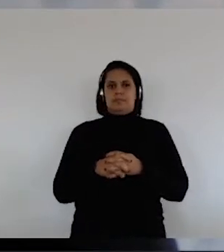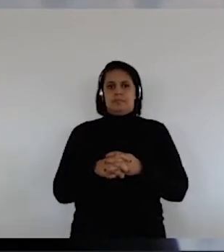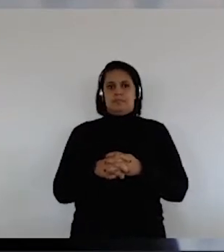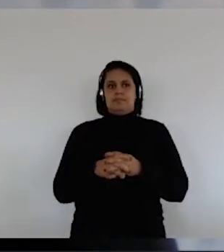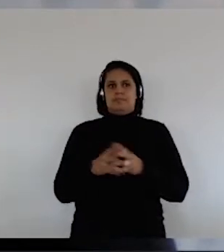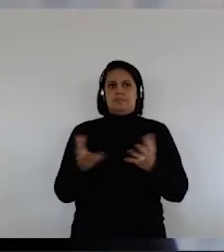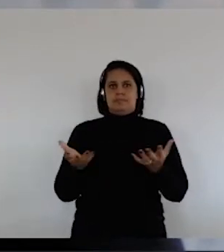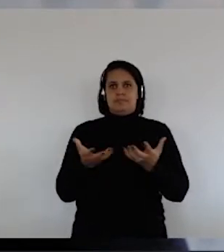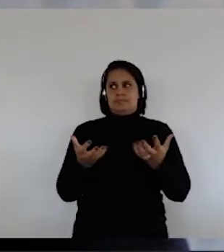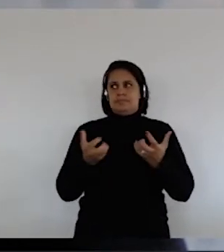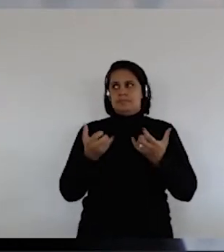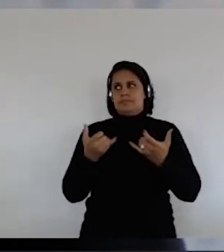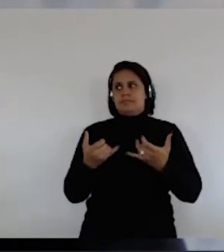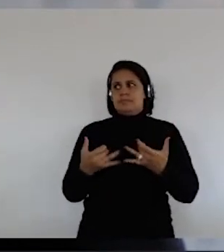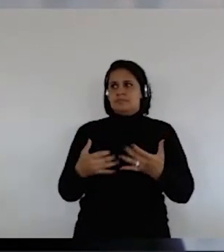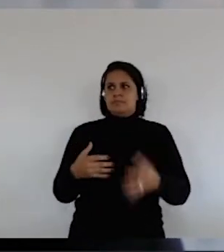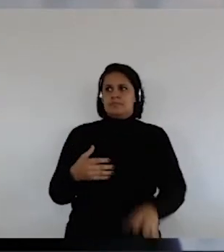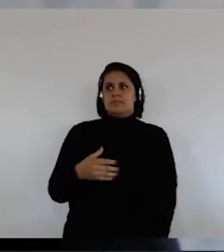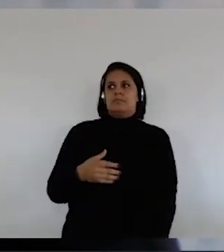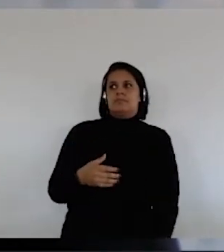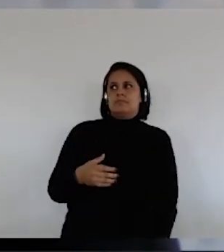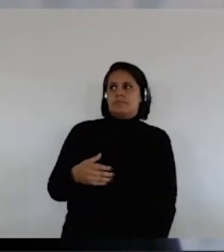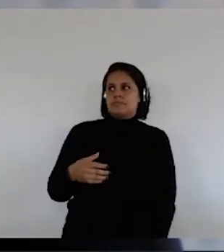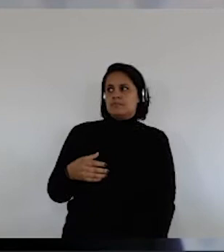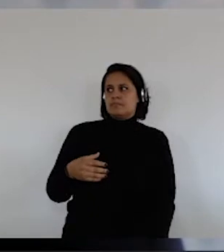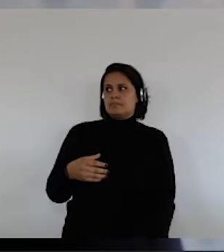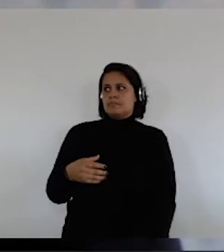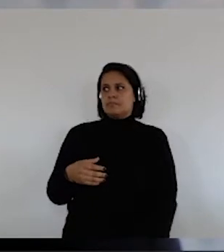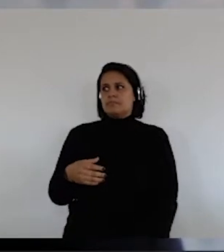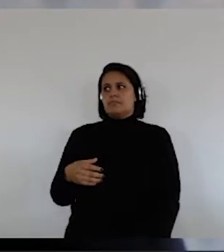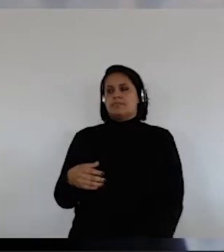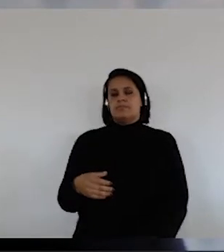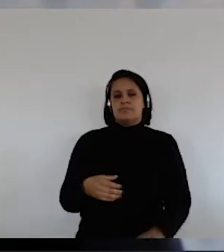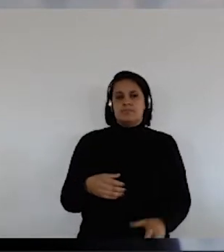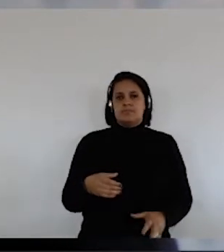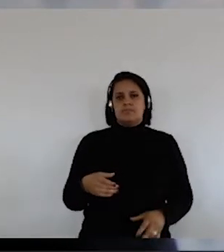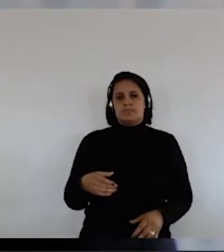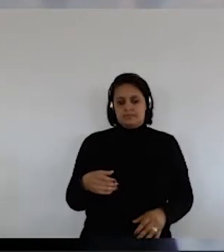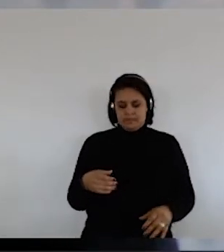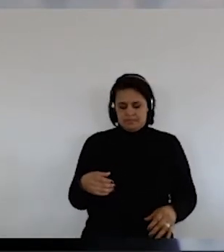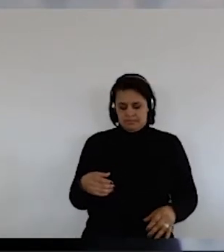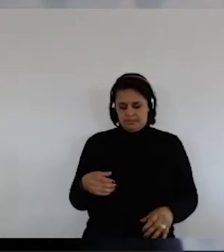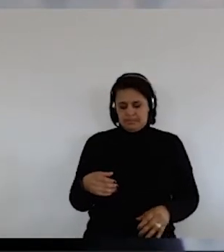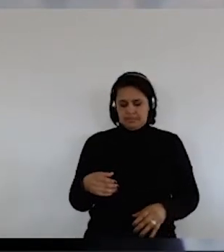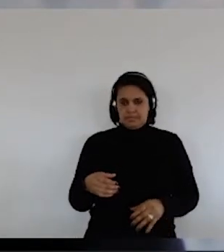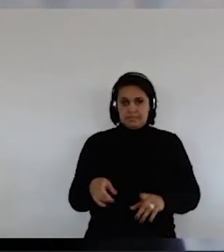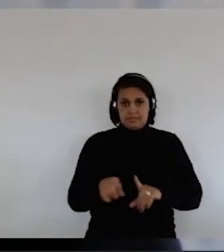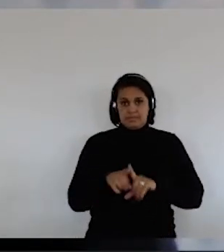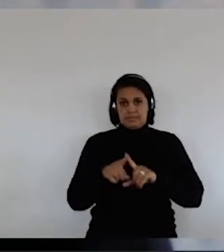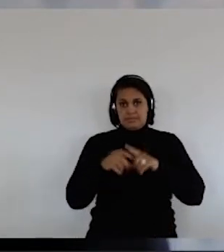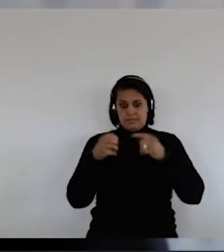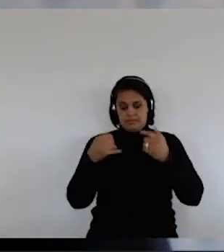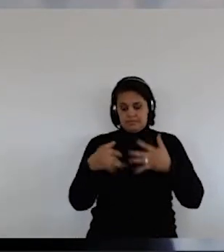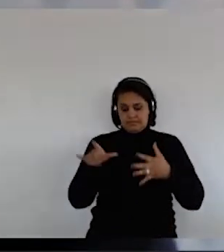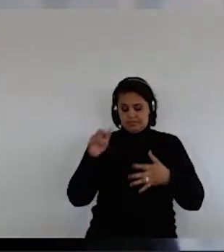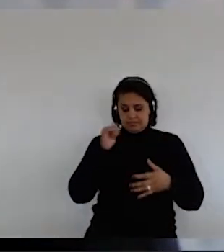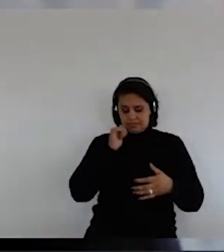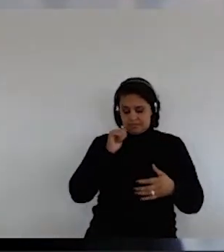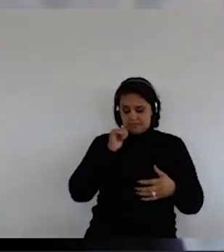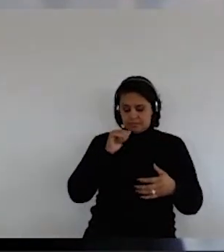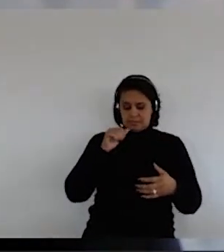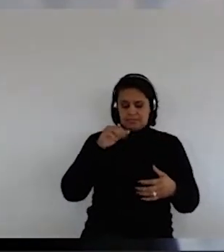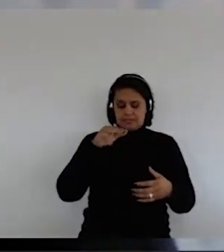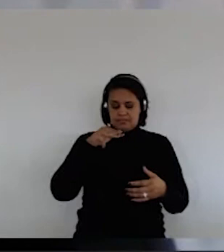de modo virtual de Espanha, e deixar registrado que a professora Maria José Campeiro e o professor Paulo